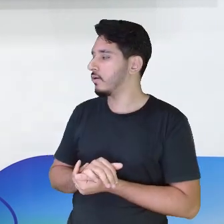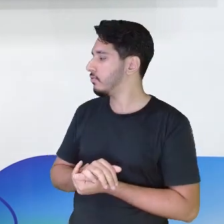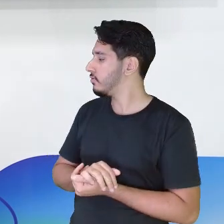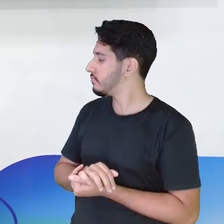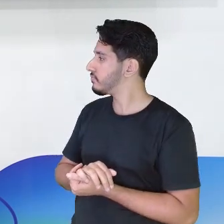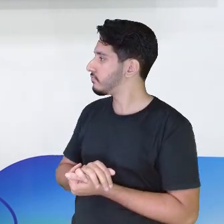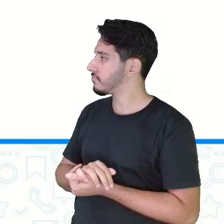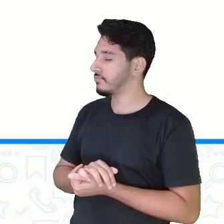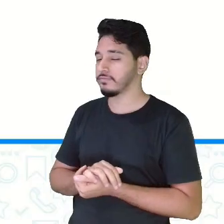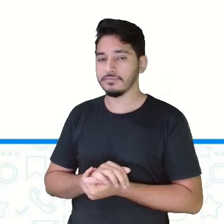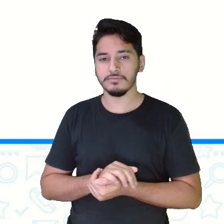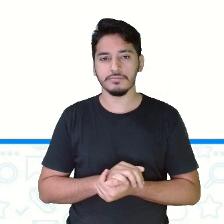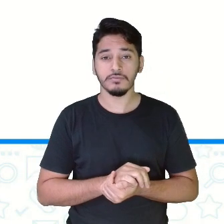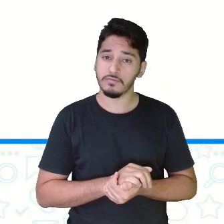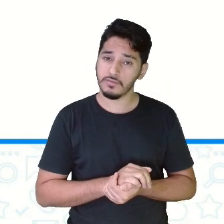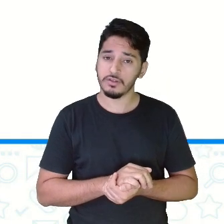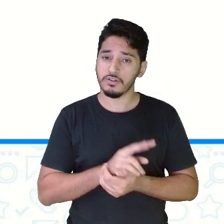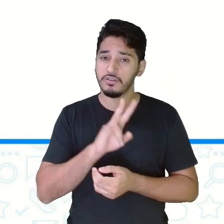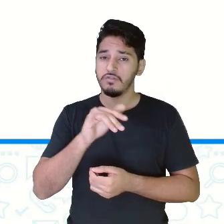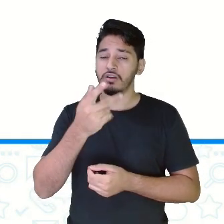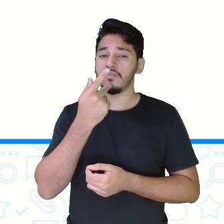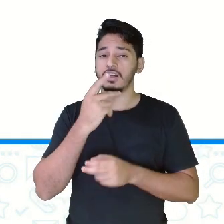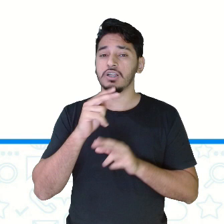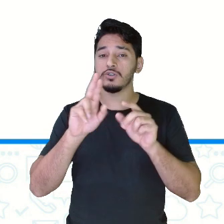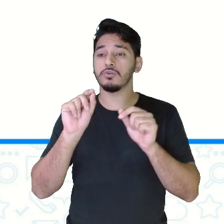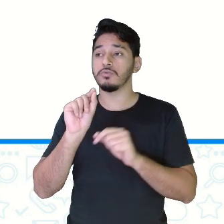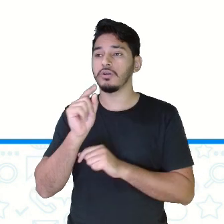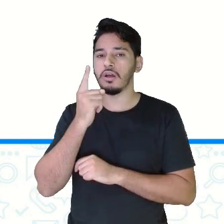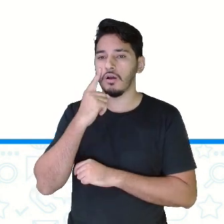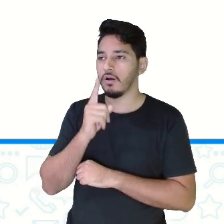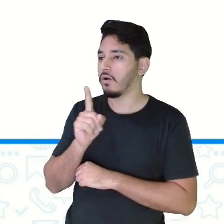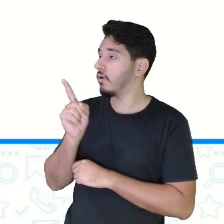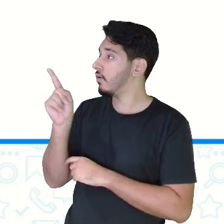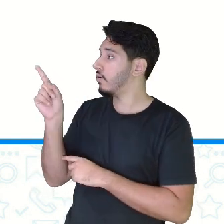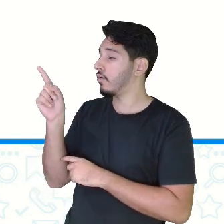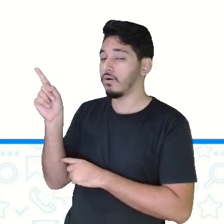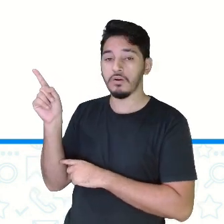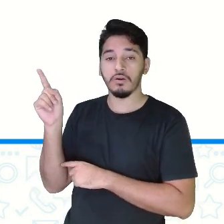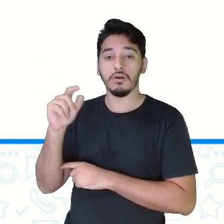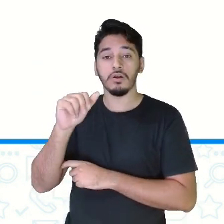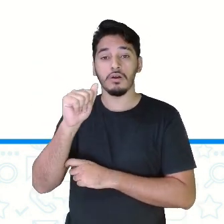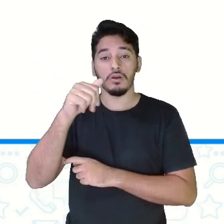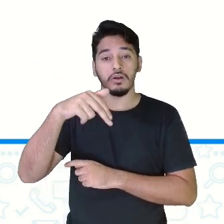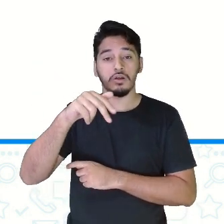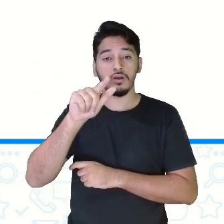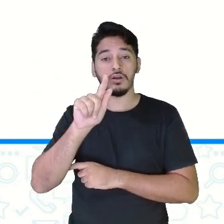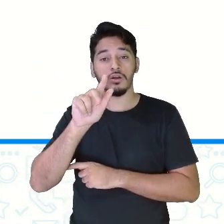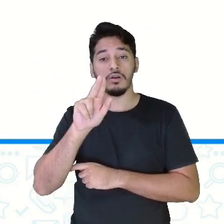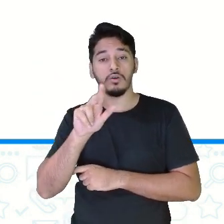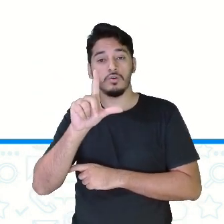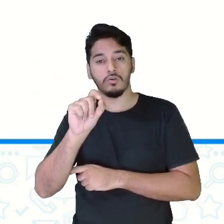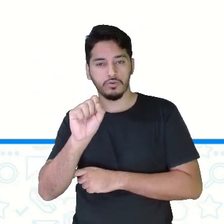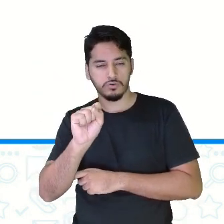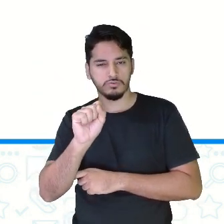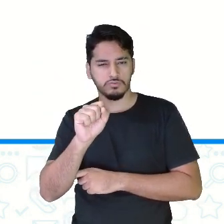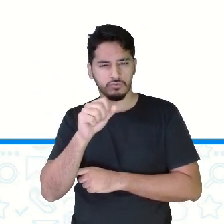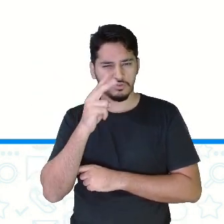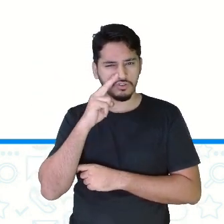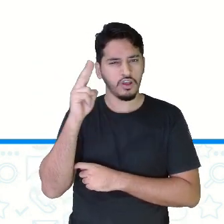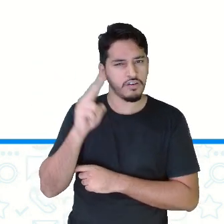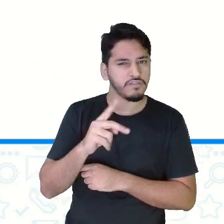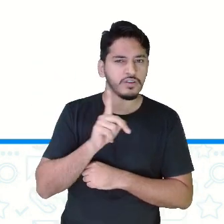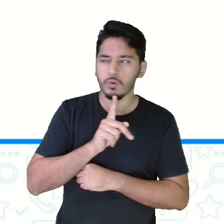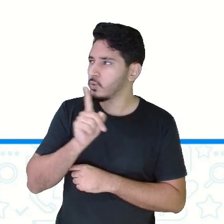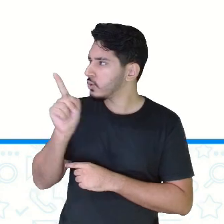nossa aula. E a gente vai falar sobre os ângulos. Você já viu esse instrumento em algum lugar na sua aula?